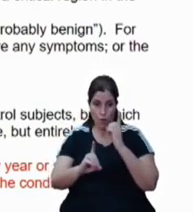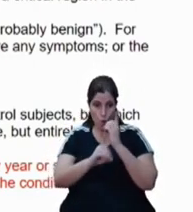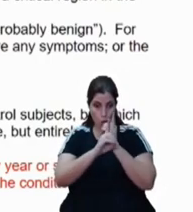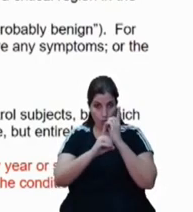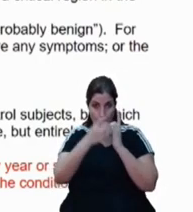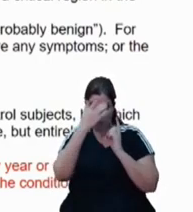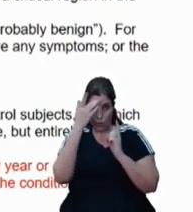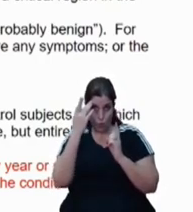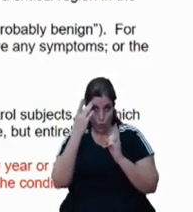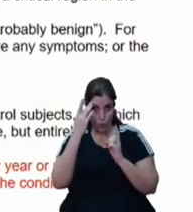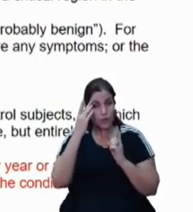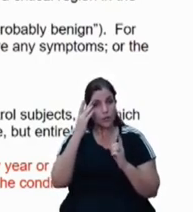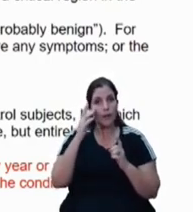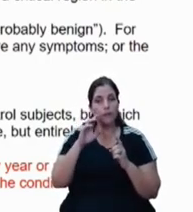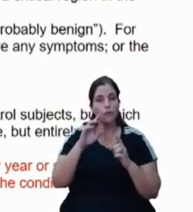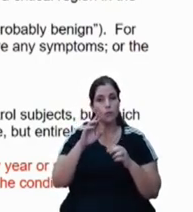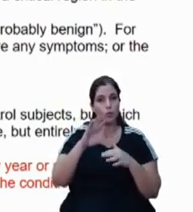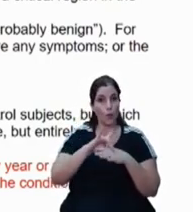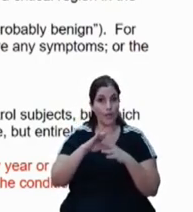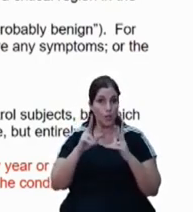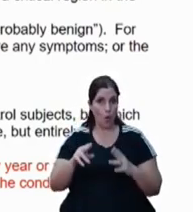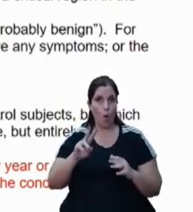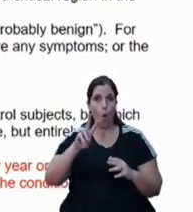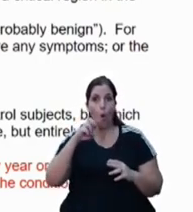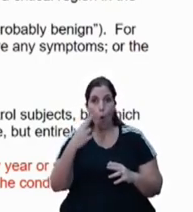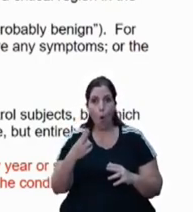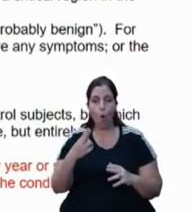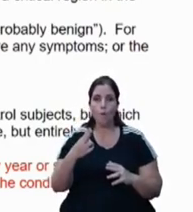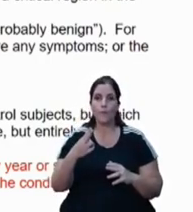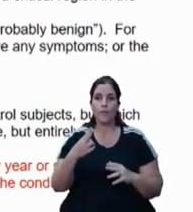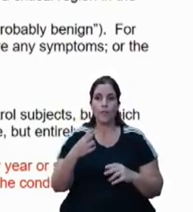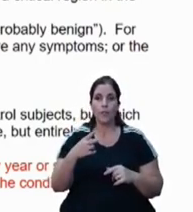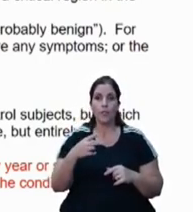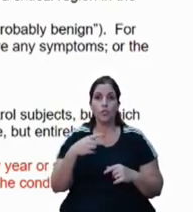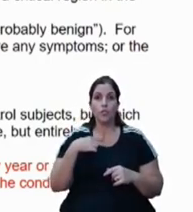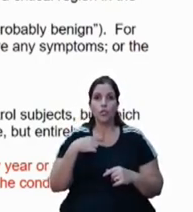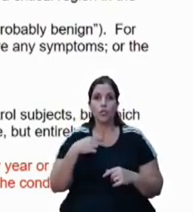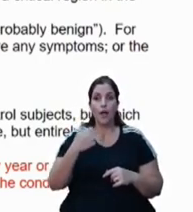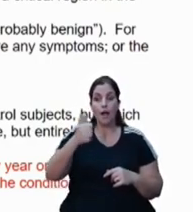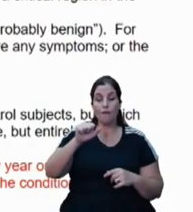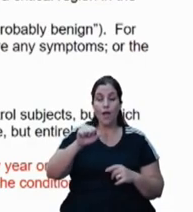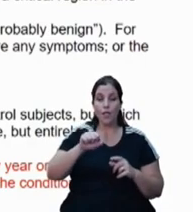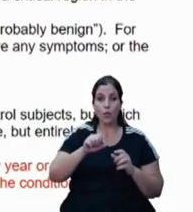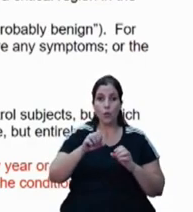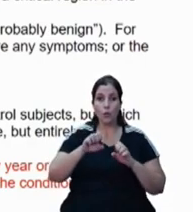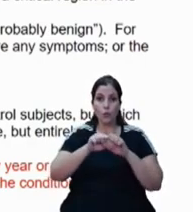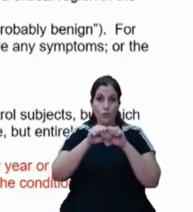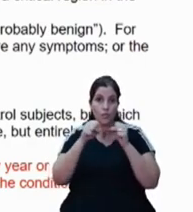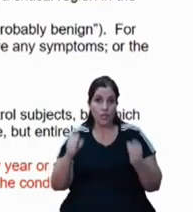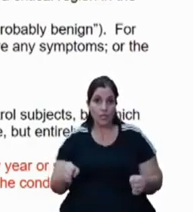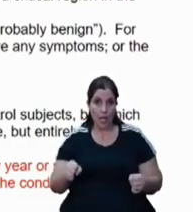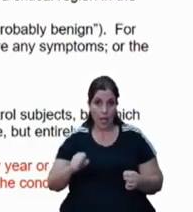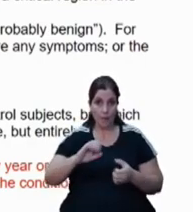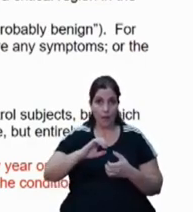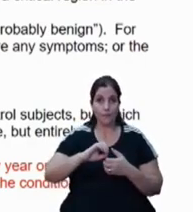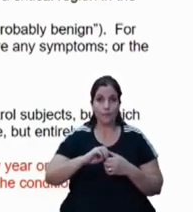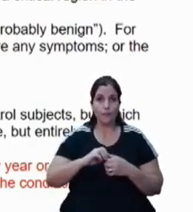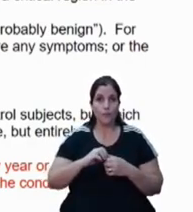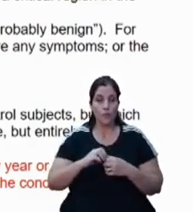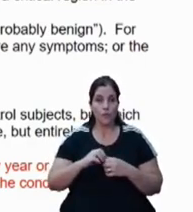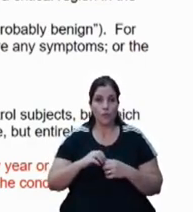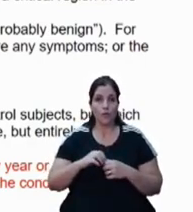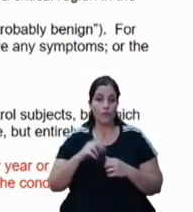de controle. Ou a variação é prevista por análise de computador, por interromper uma região crítica na proteína.